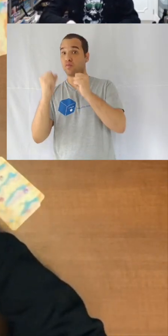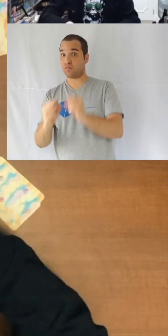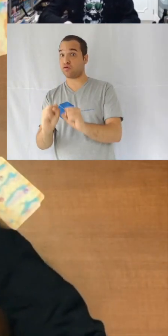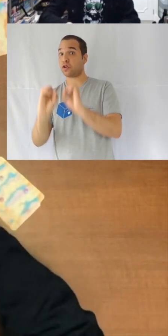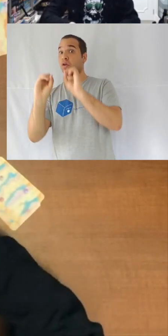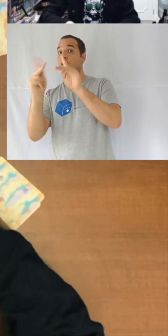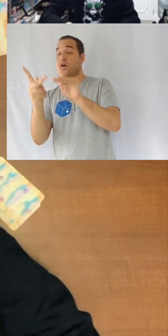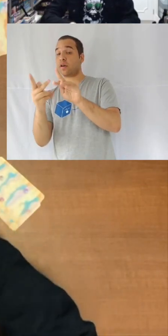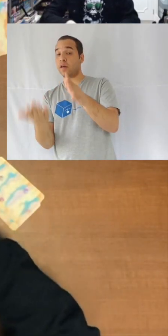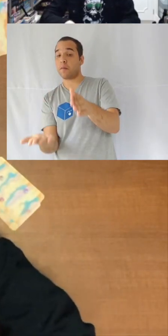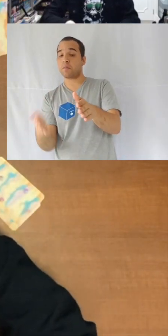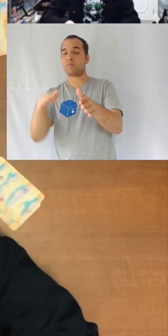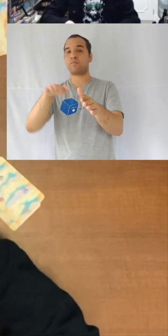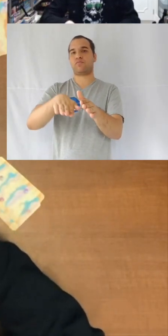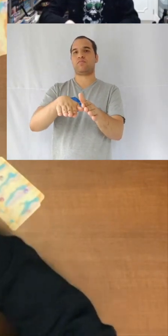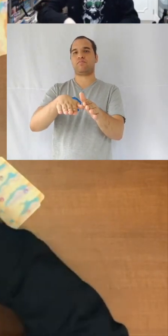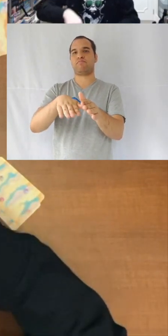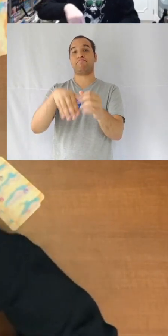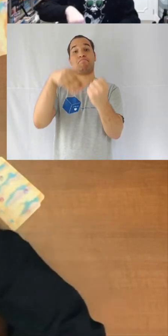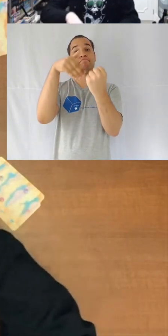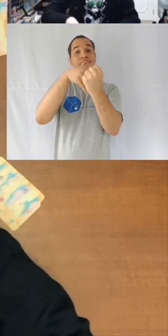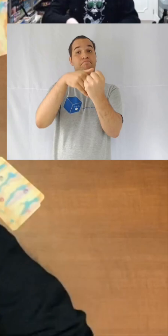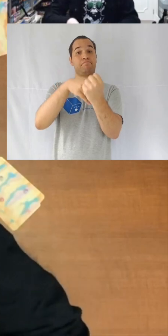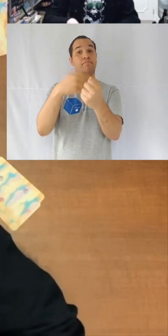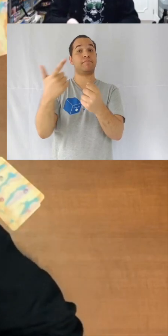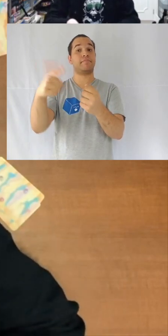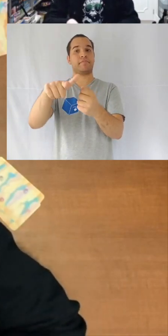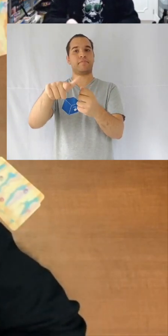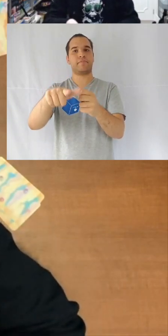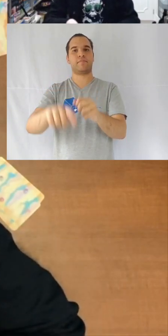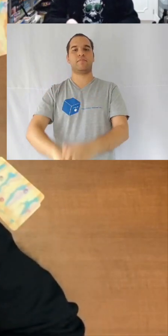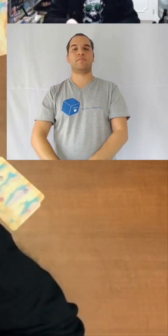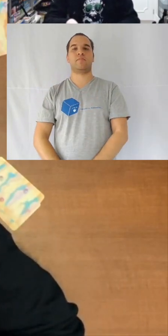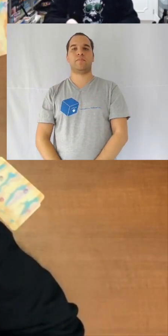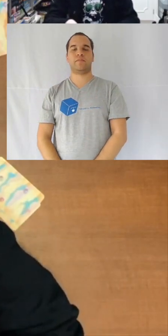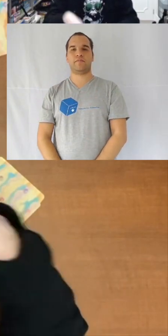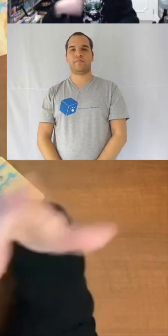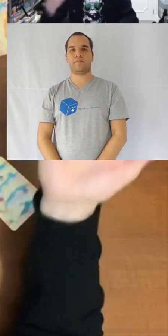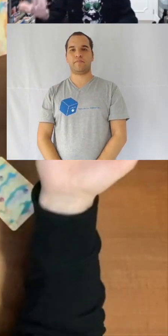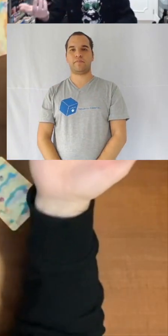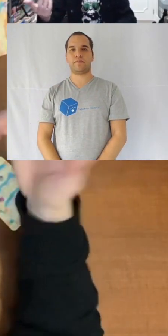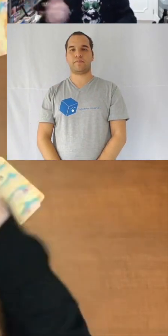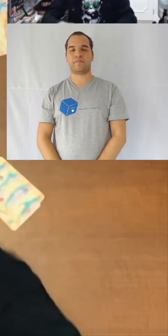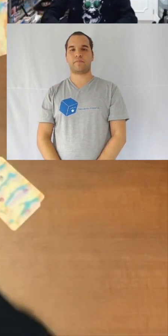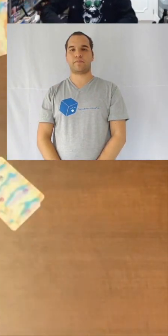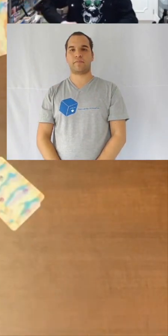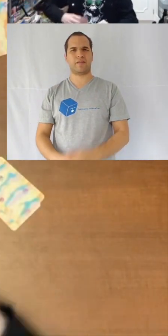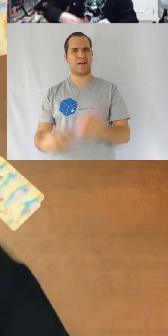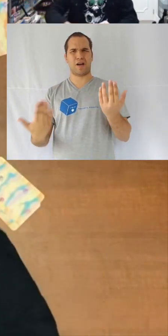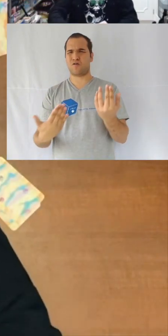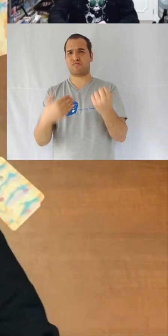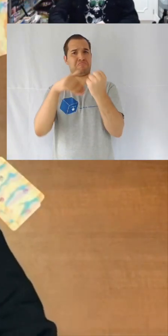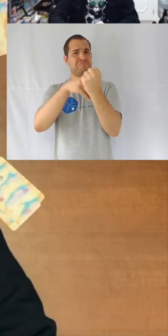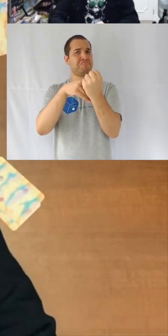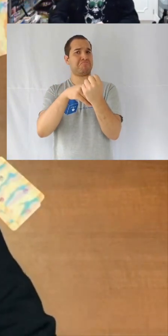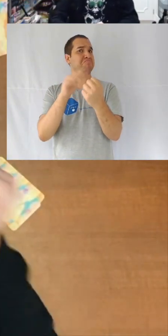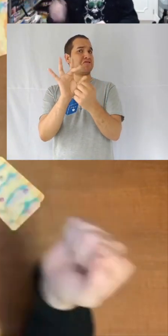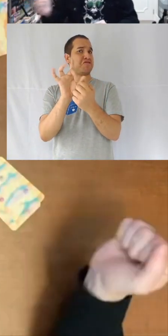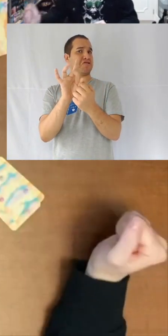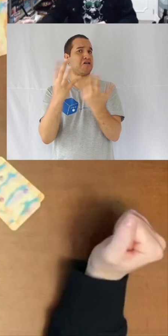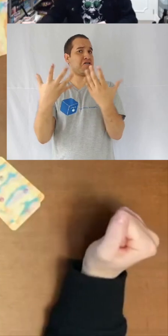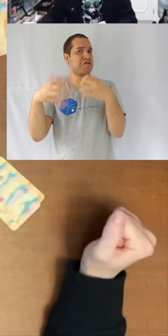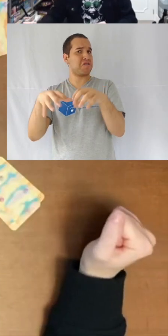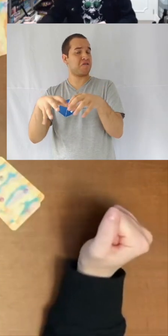o efeito dela. Após você ter realizado o efeito dela, aí sim, você vira ela